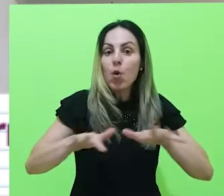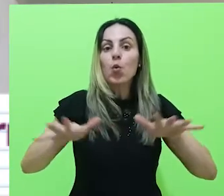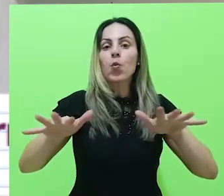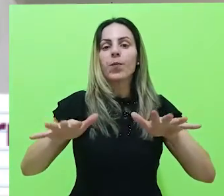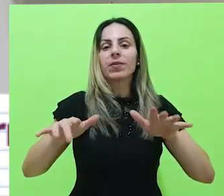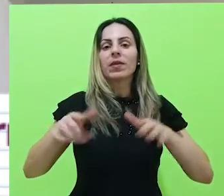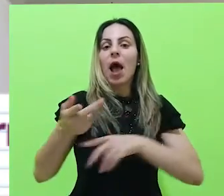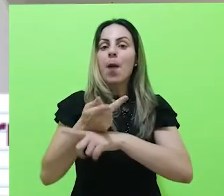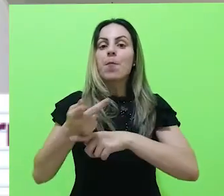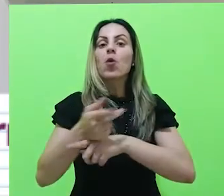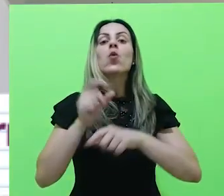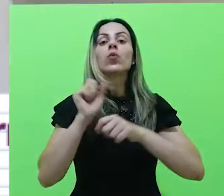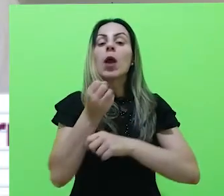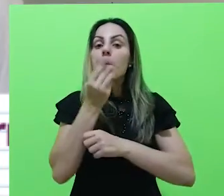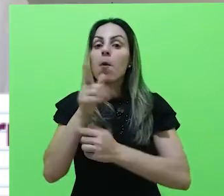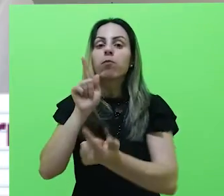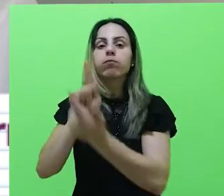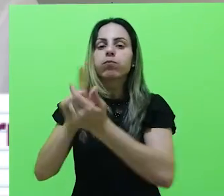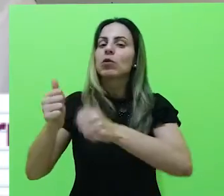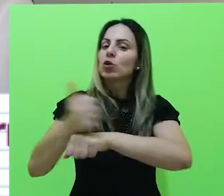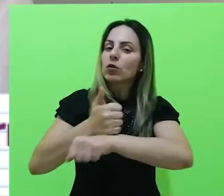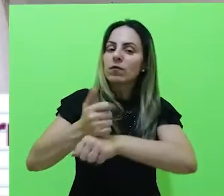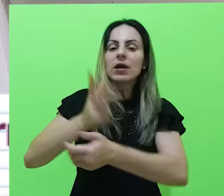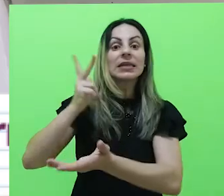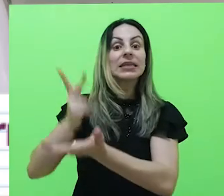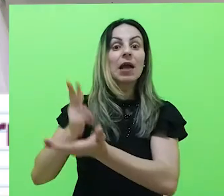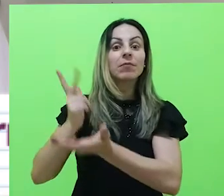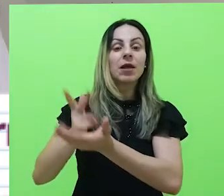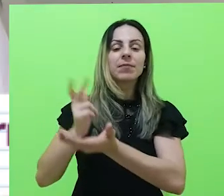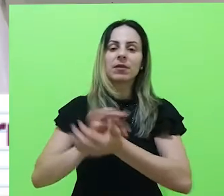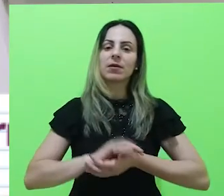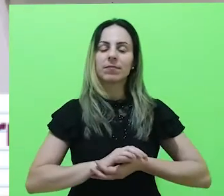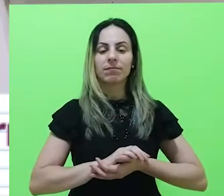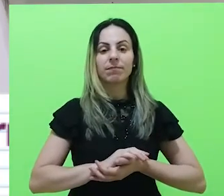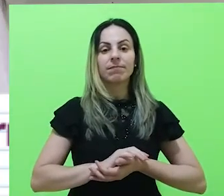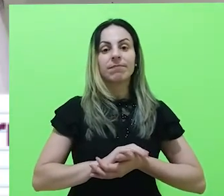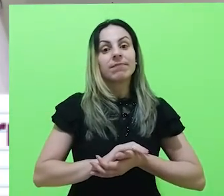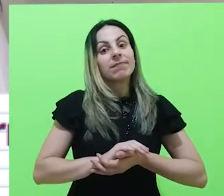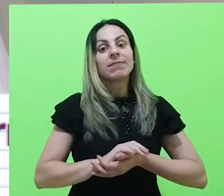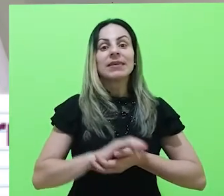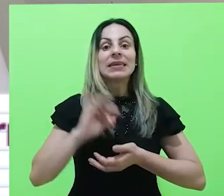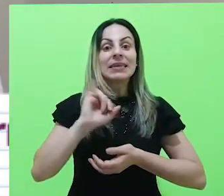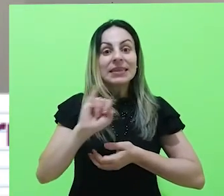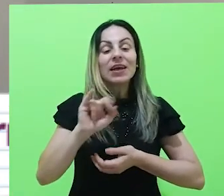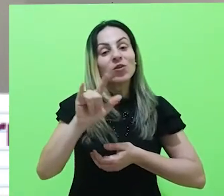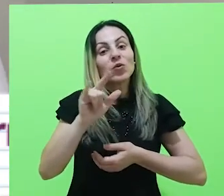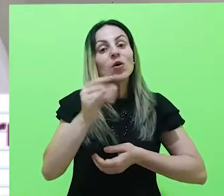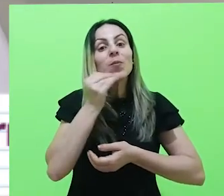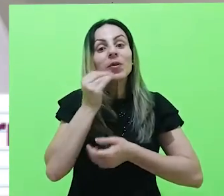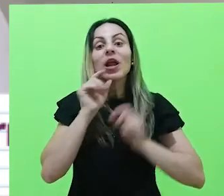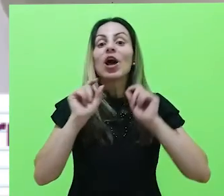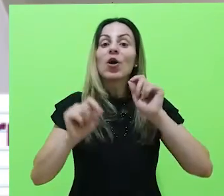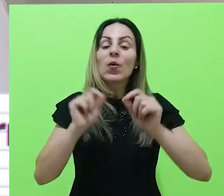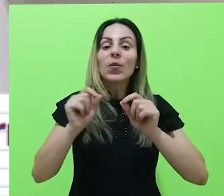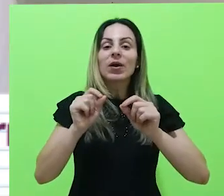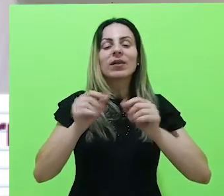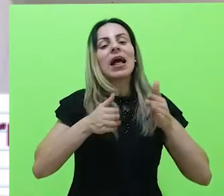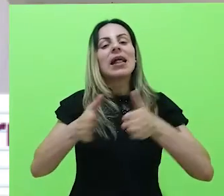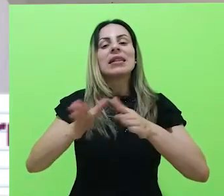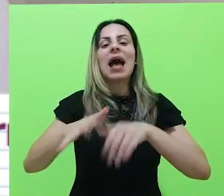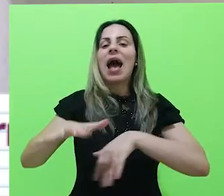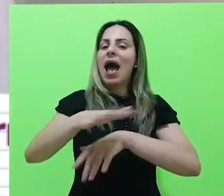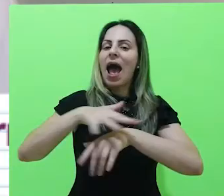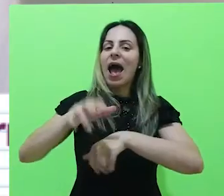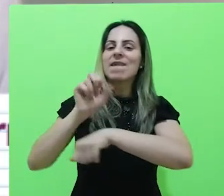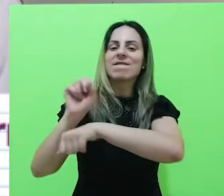com que a procura por bons atendentes seja constante. Então, quem sabe, essa não é a sua chance de fazer carreira num ramo